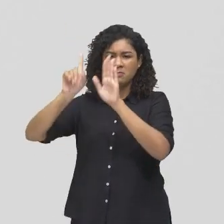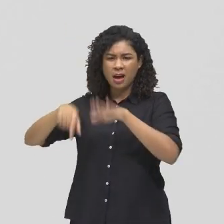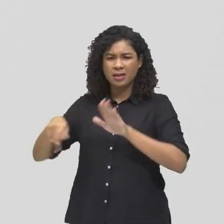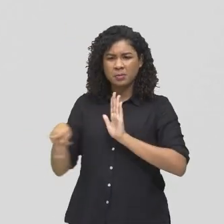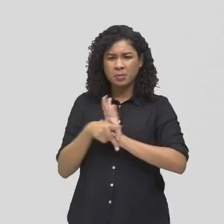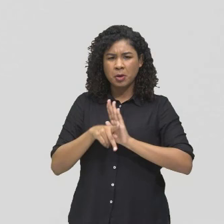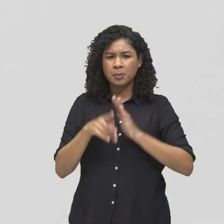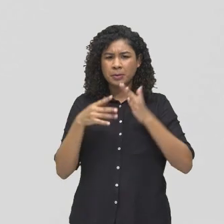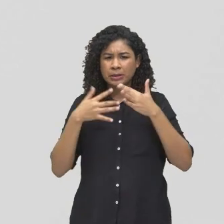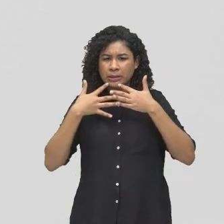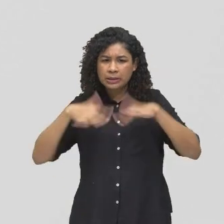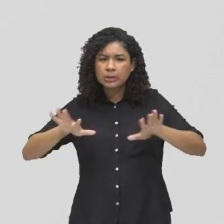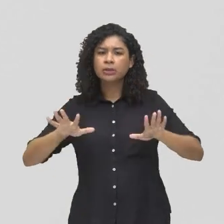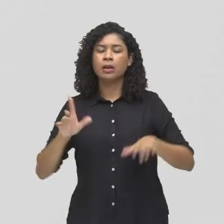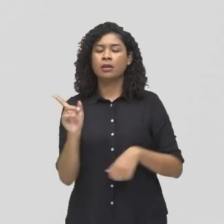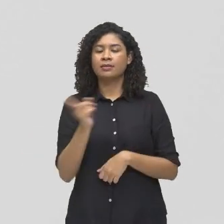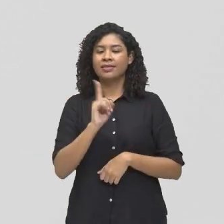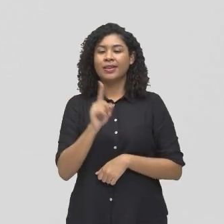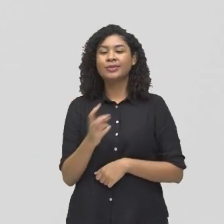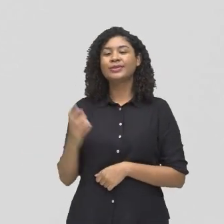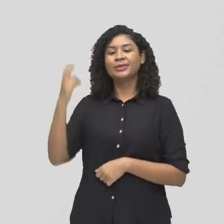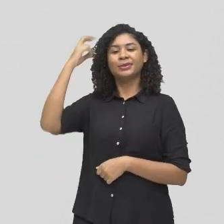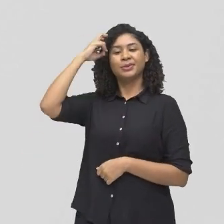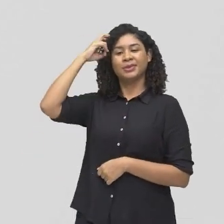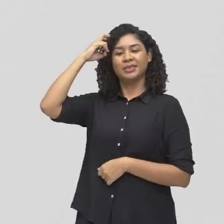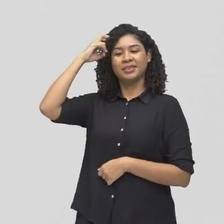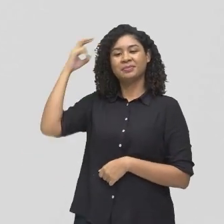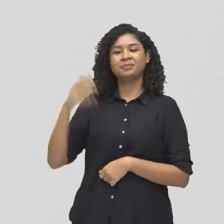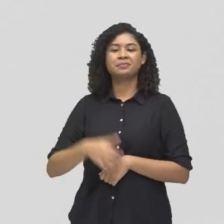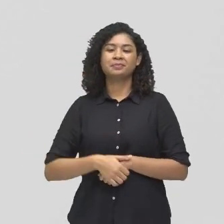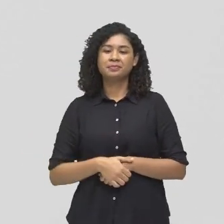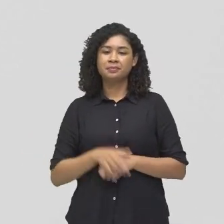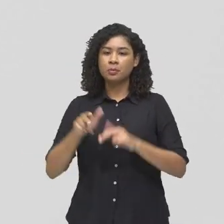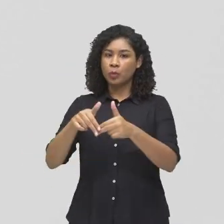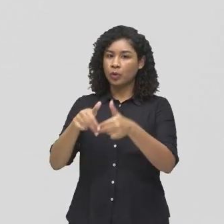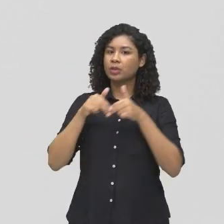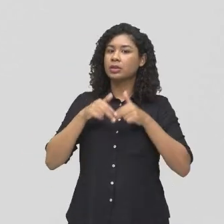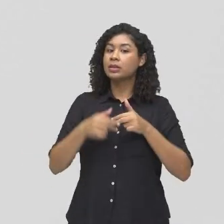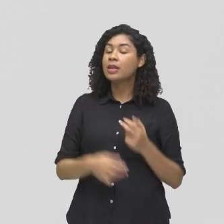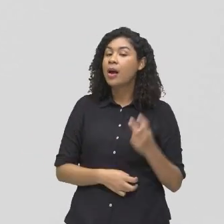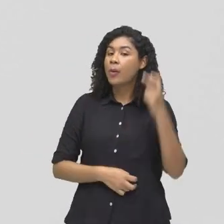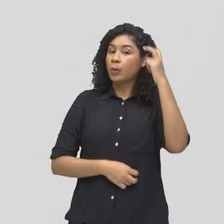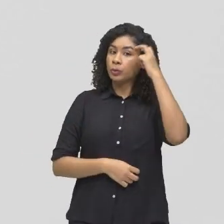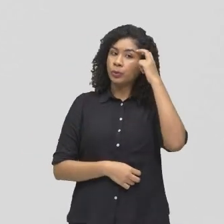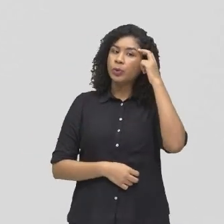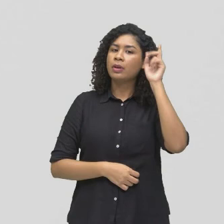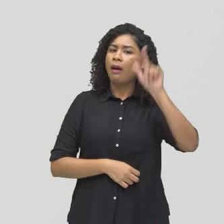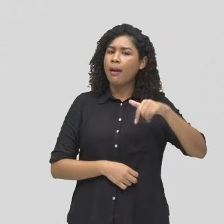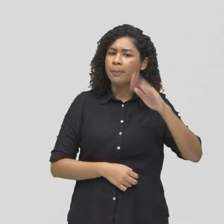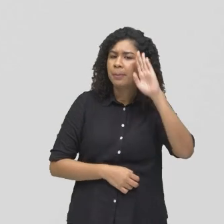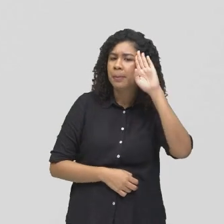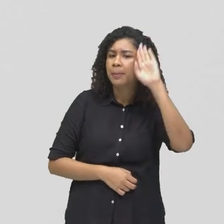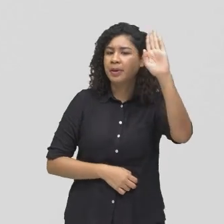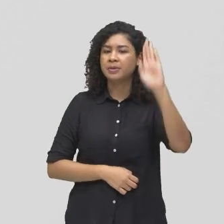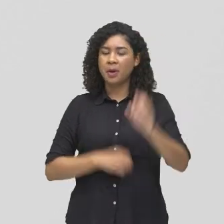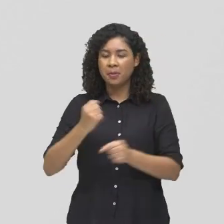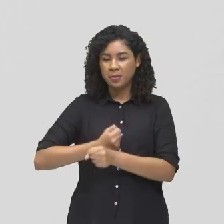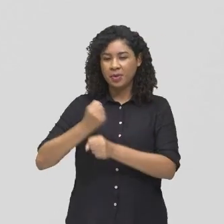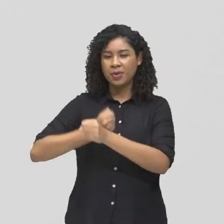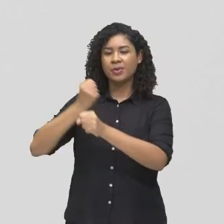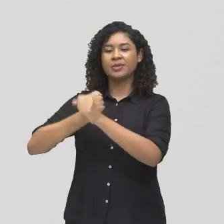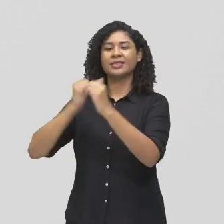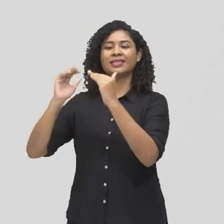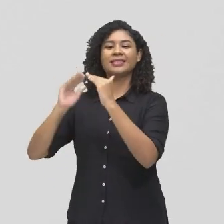e sim à sua cultura. Então, é a cultura que vai ser preponderante para a construção da